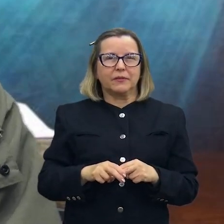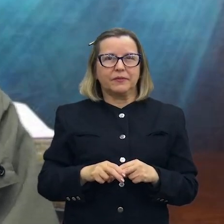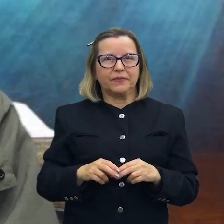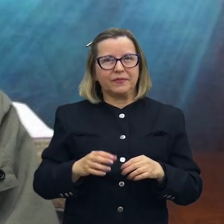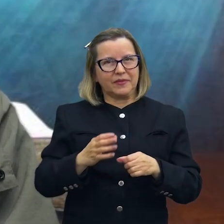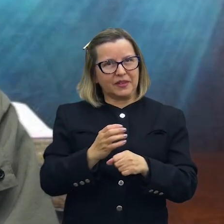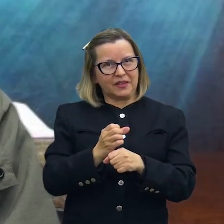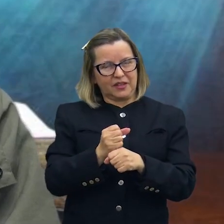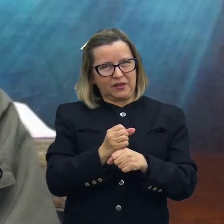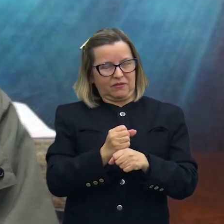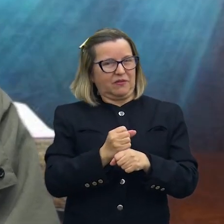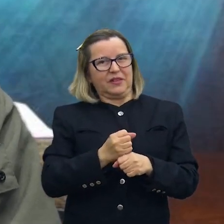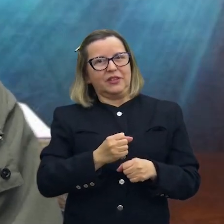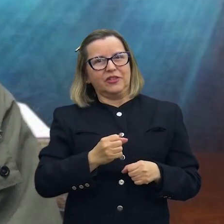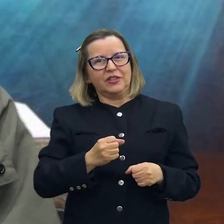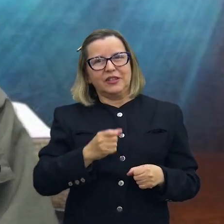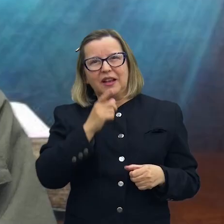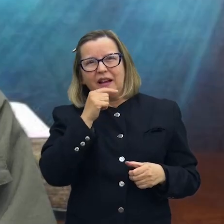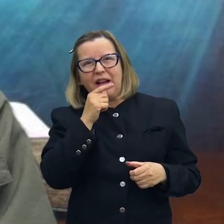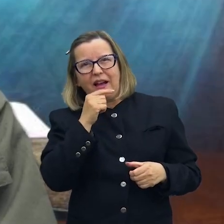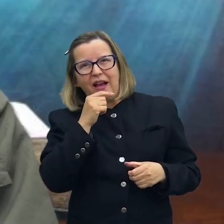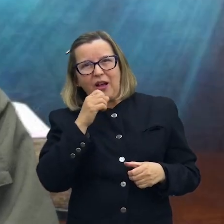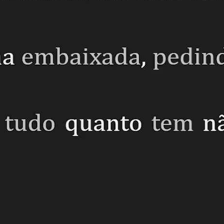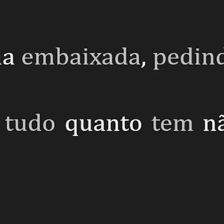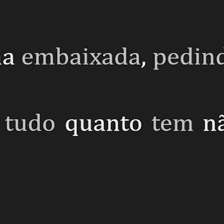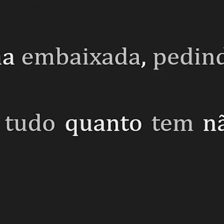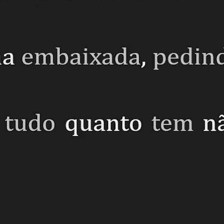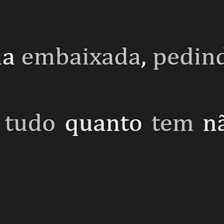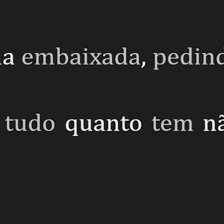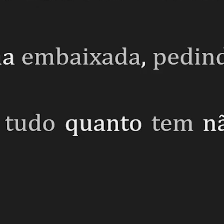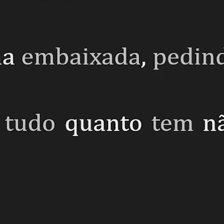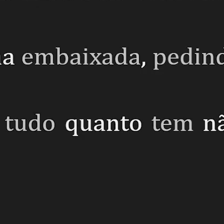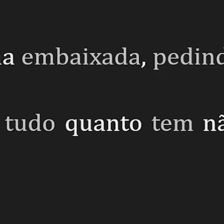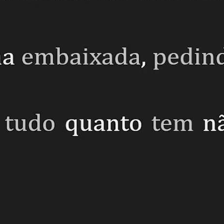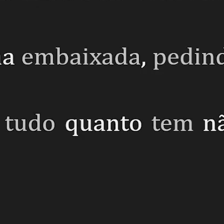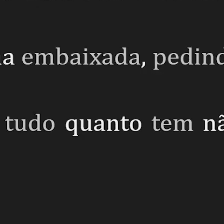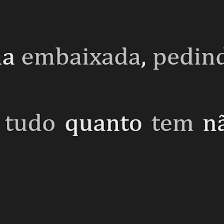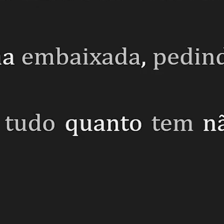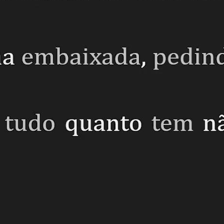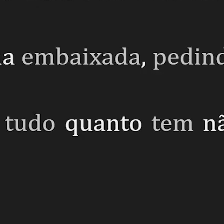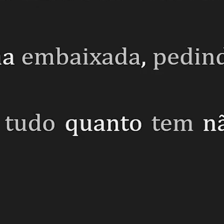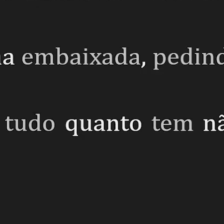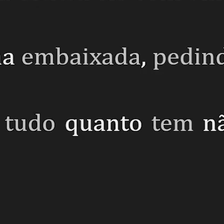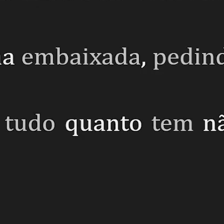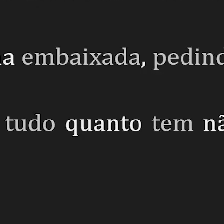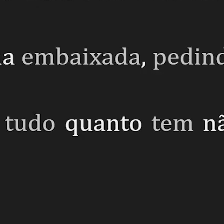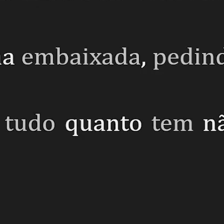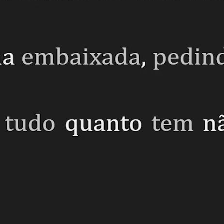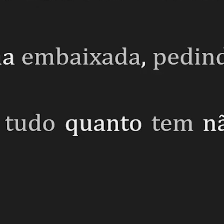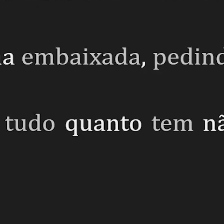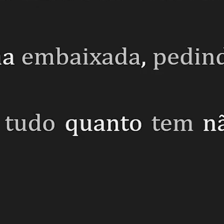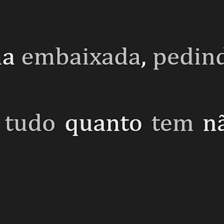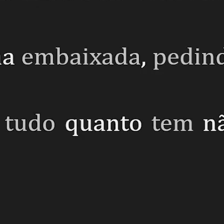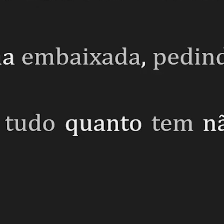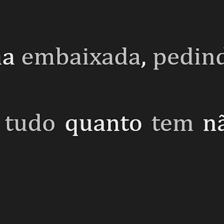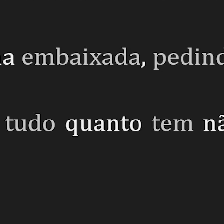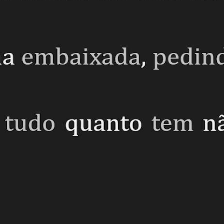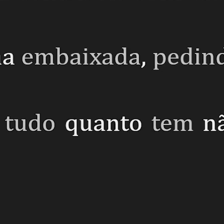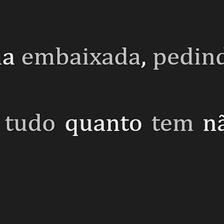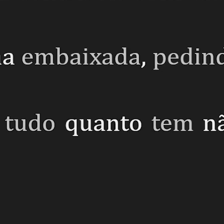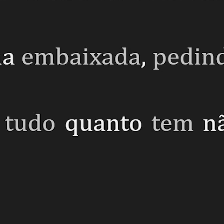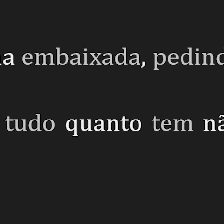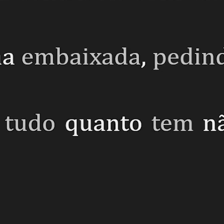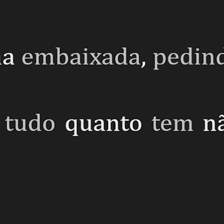sobre sentar e calcular. Lucas 14, 28. Pois qual de vós, querendo edificar uma torre, não se senta primeiro a fazer as contas